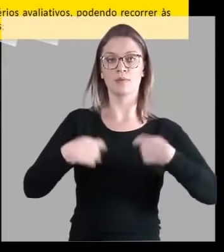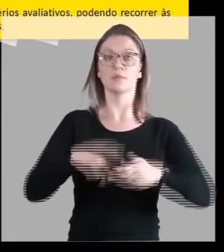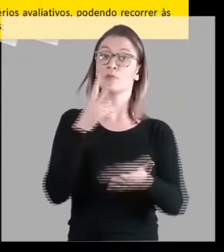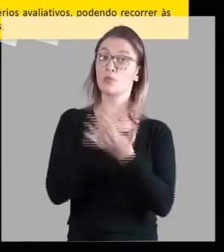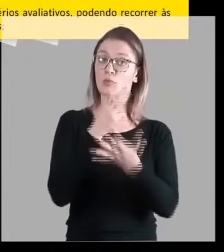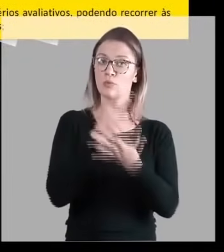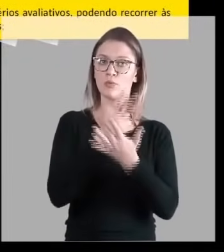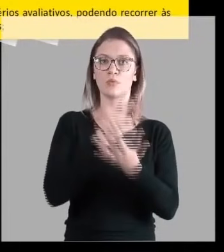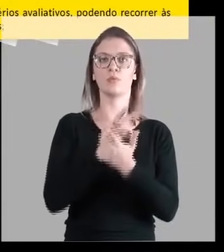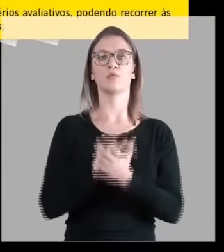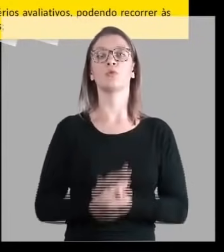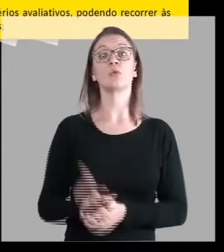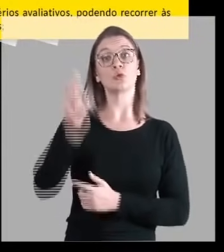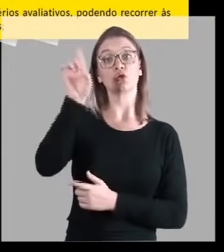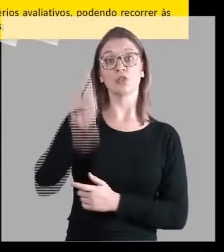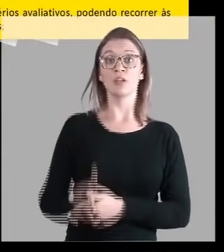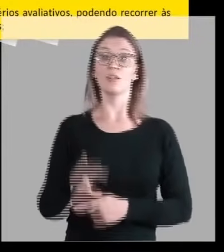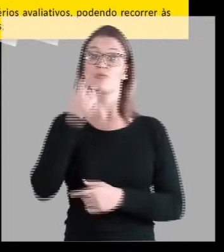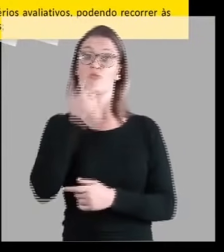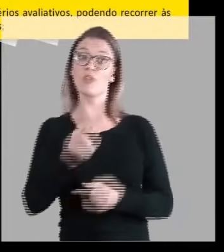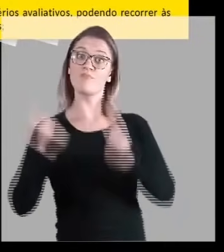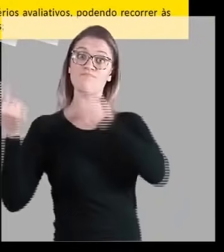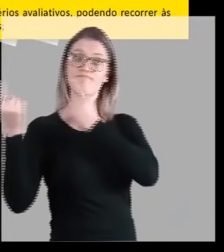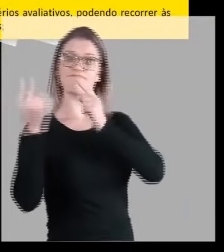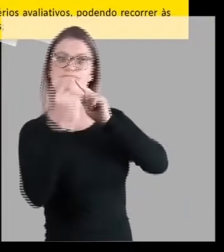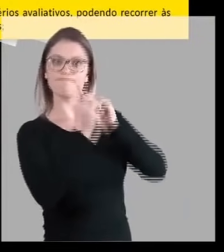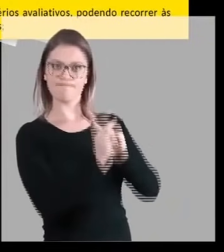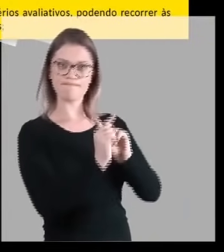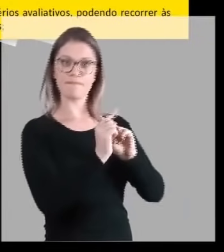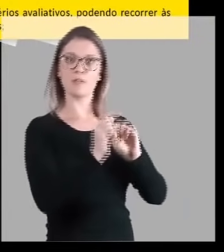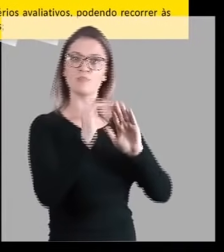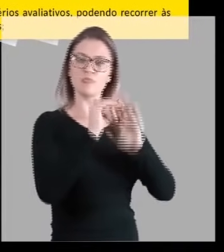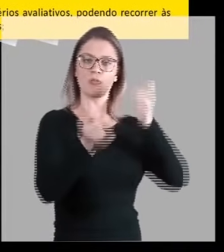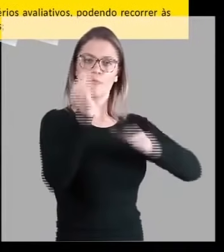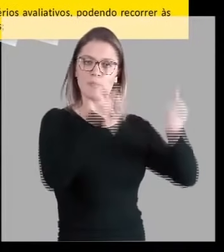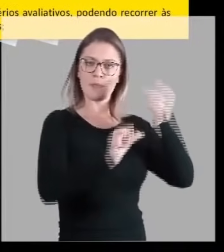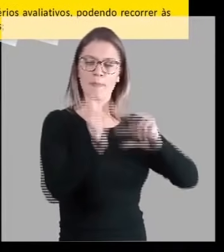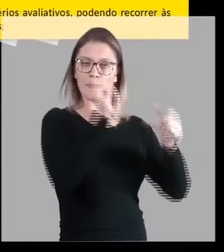o direito de contestar critérios avaliativos podendo recorrer